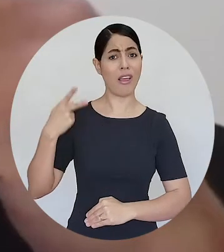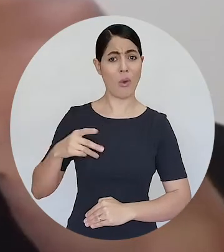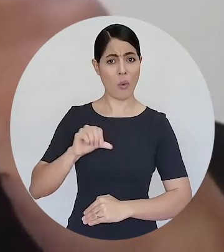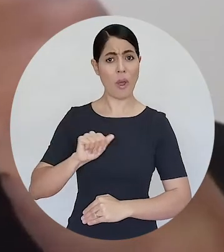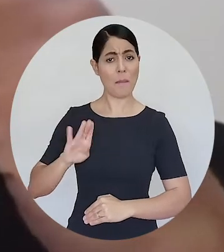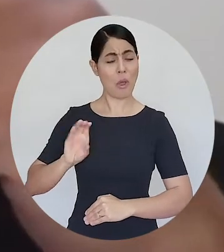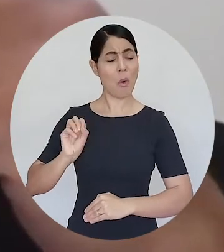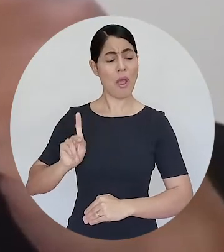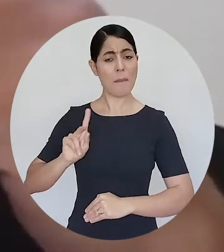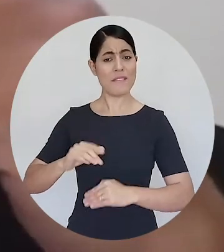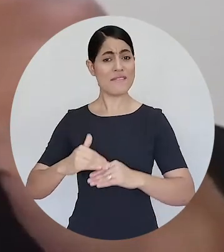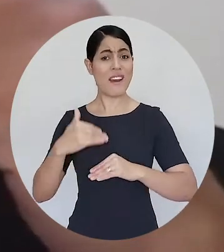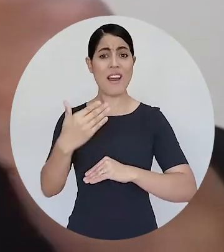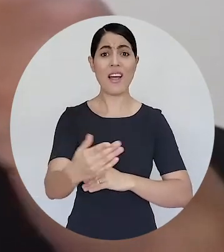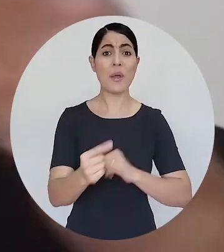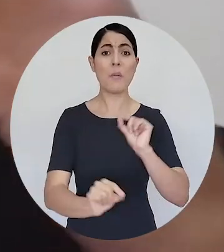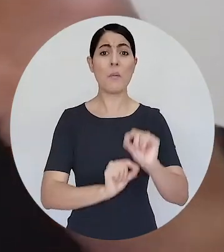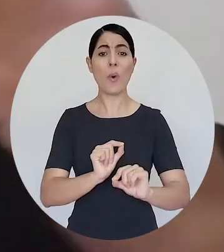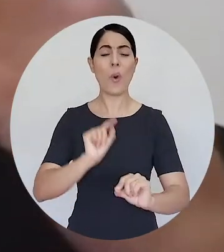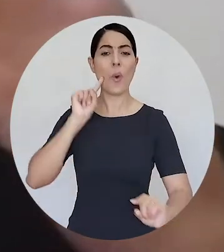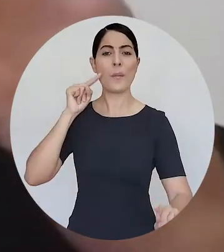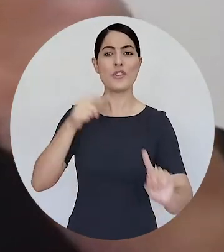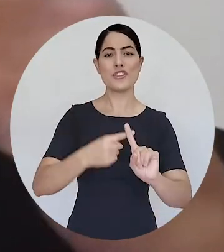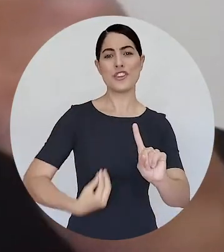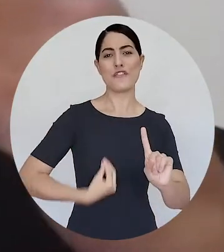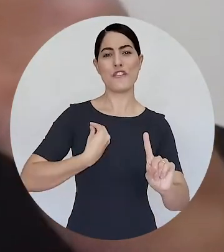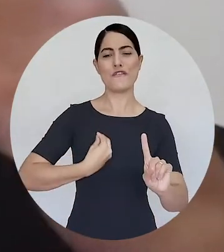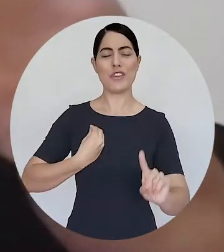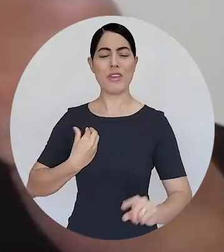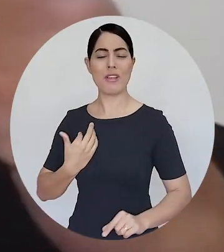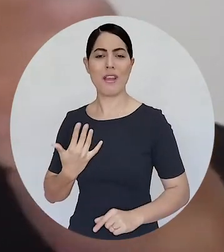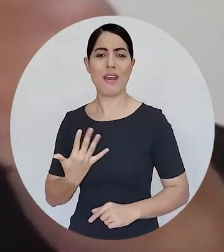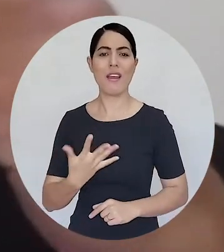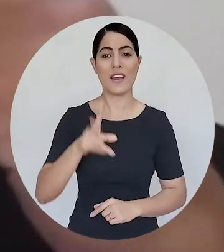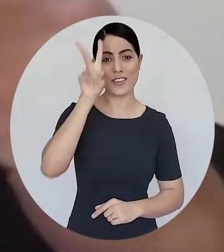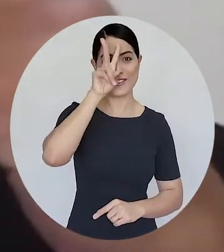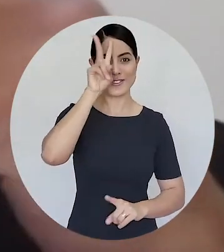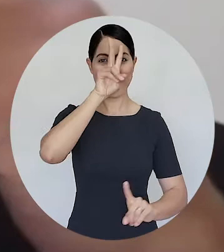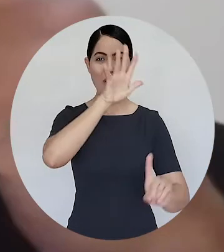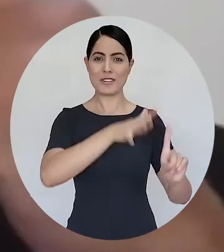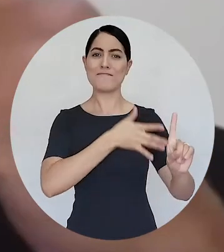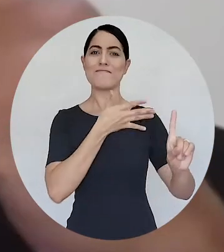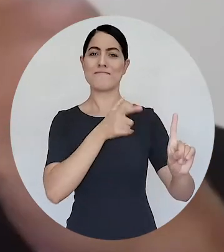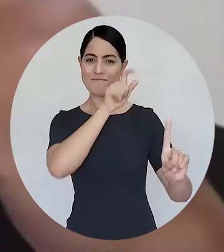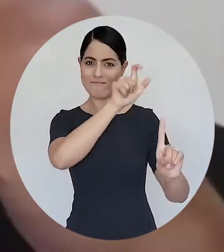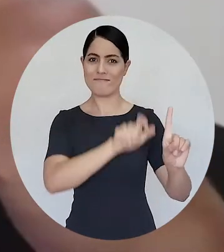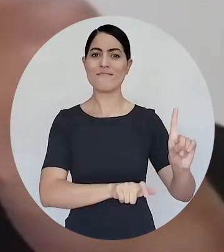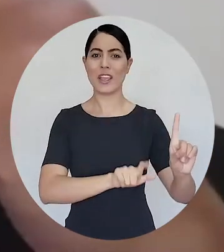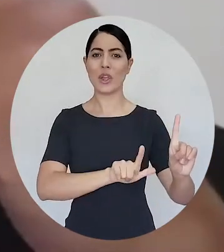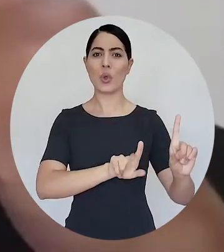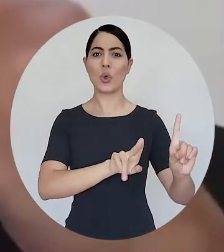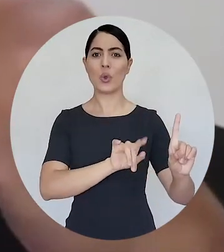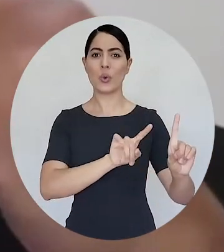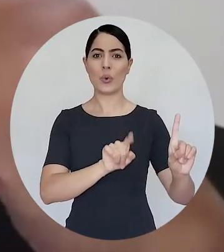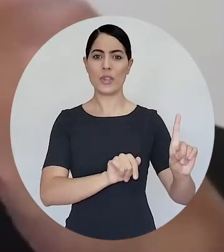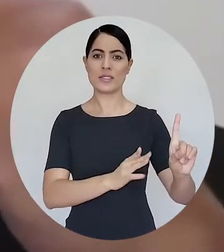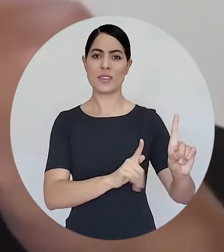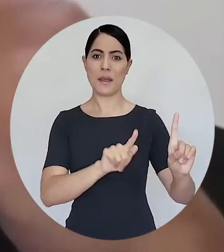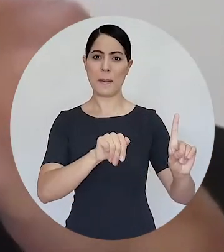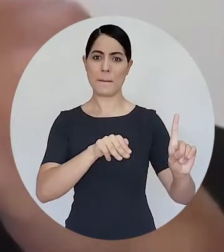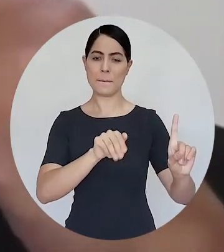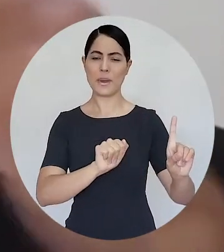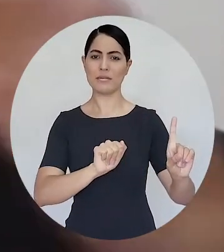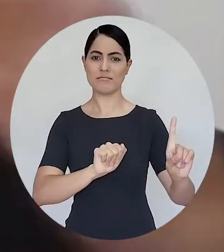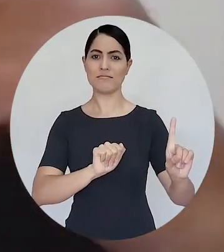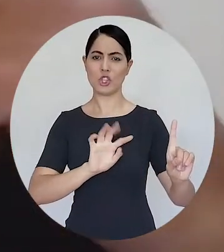ao resgatar e manter viva a história do advogado Luiz Gama, eternizando-a na memória dos inscritos na